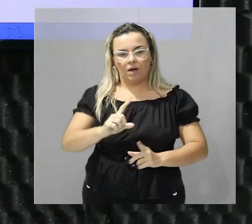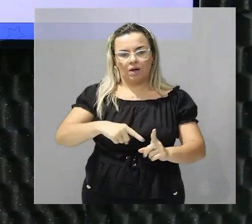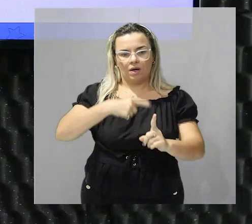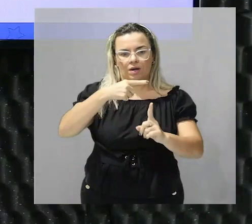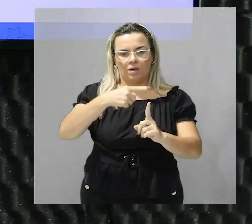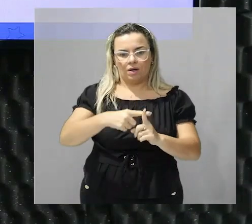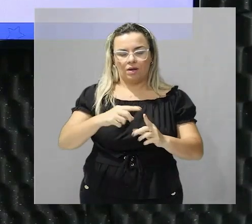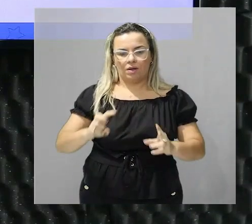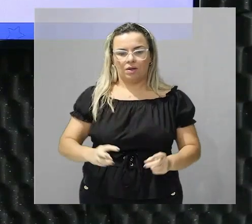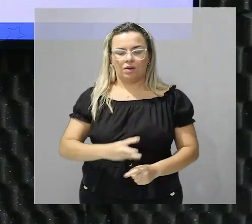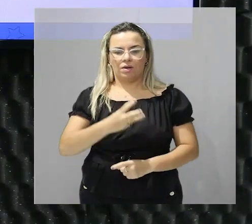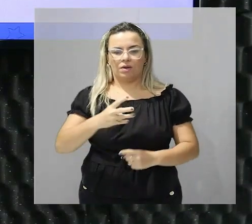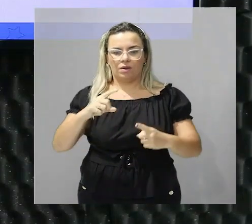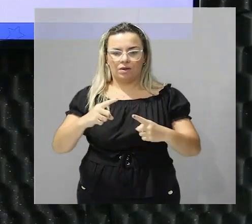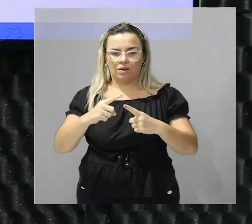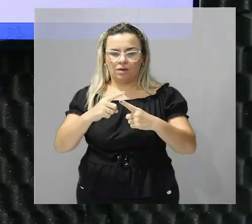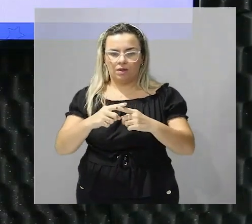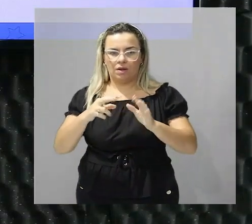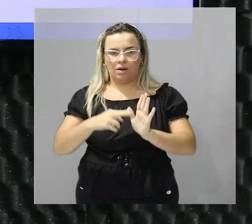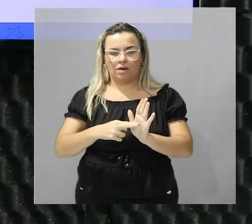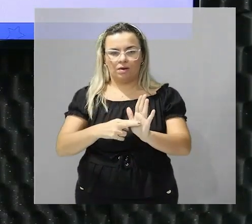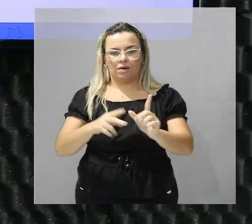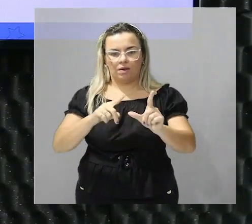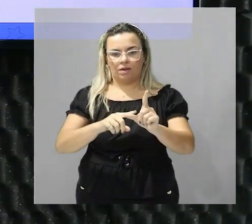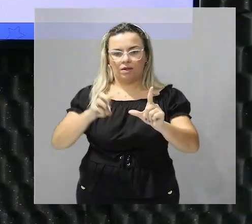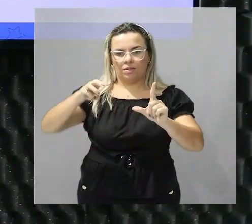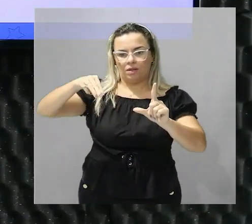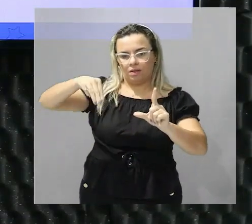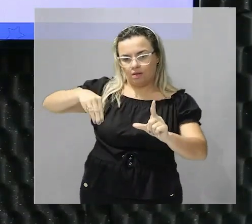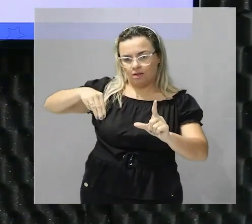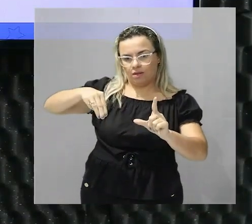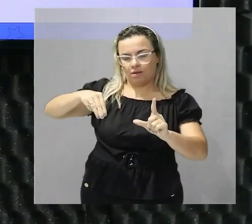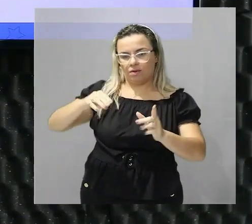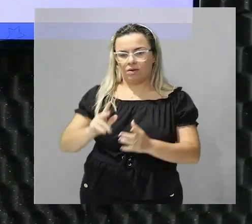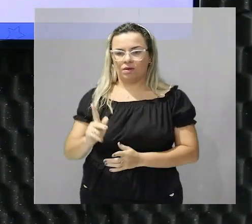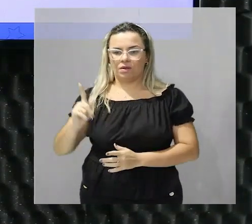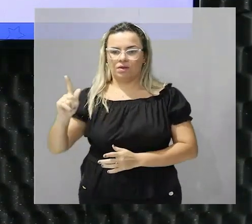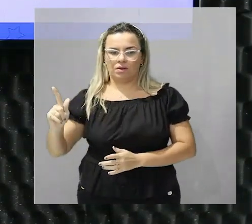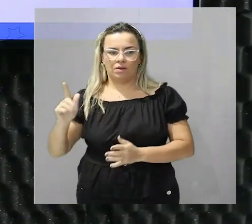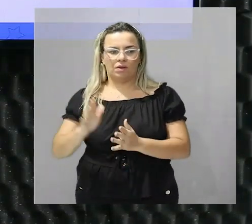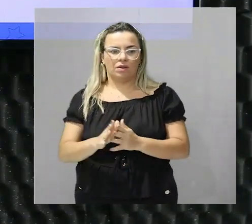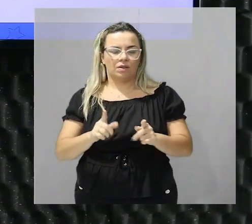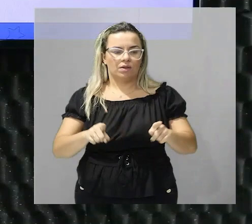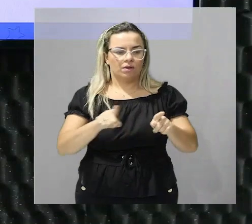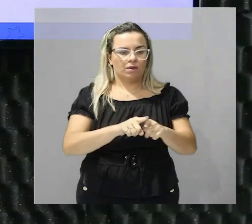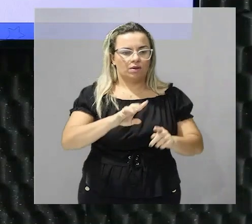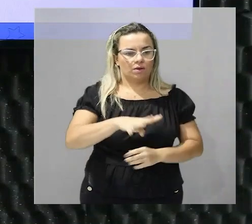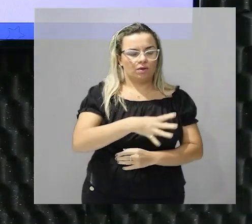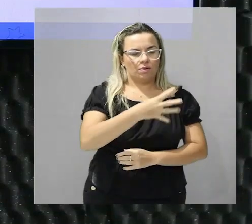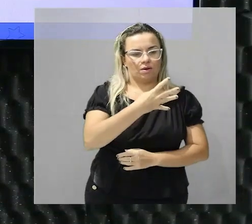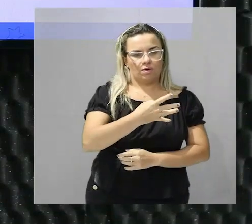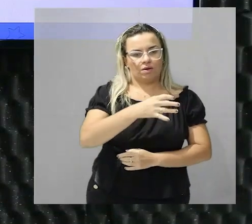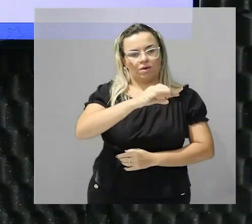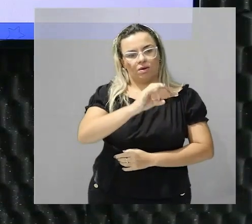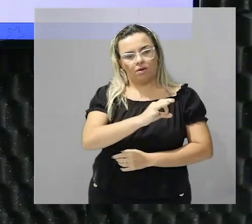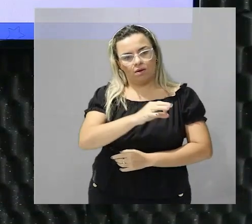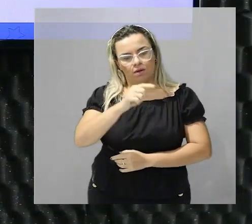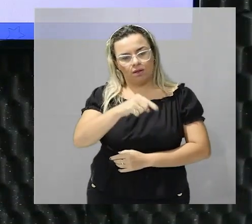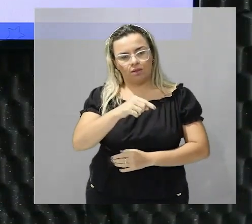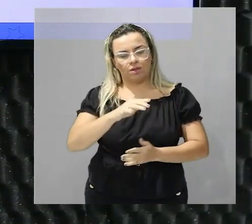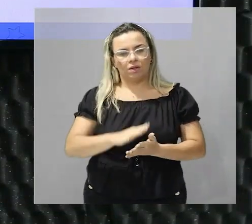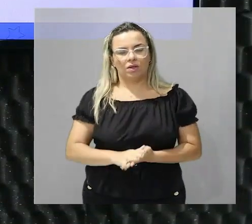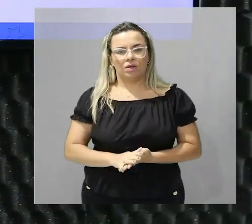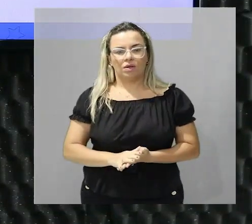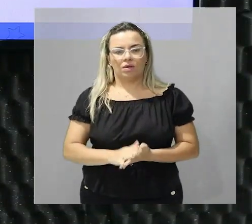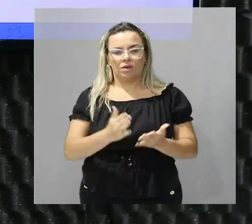massa, aqui representada pela letra M, em quilograma, com o quádruplo do percentual de gordura,